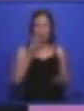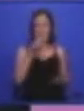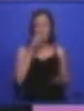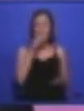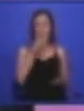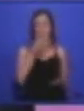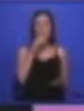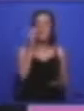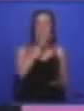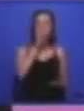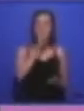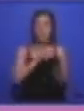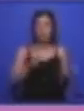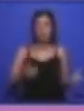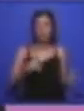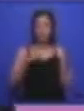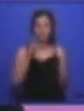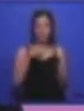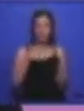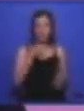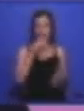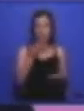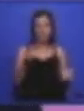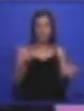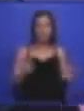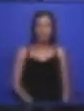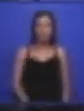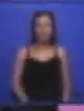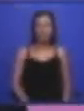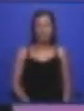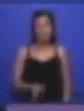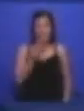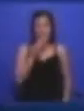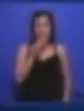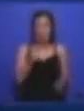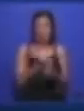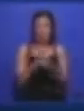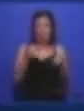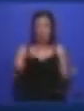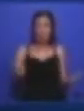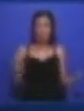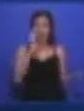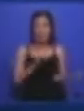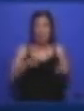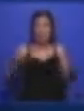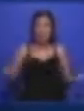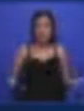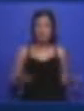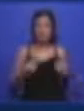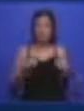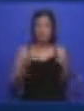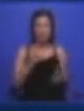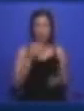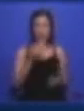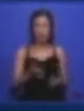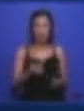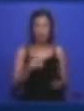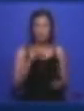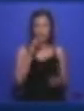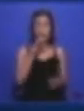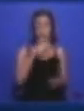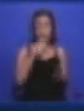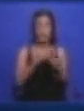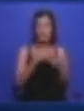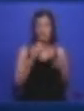cantando. Sério? Eu nem sei como estou aqui a falar. Olha, deixa lá. Então está a falar e está a correr tão bem. Nem sei. Eu tenho pouco jeito. Eu costumo dizer, posso